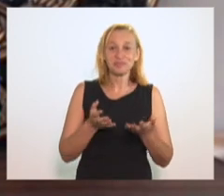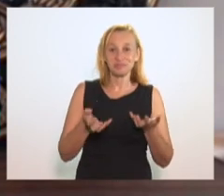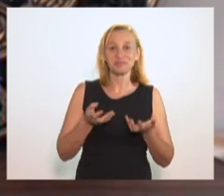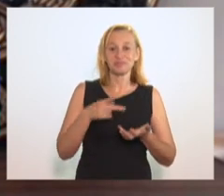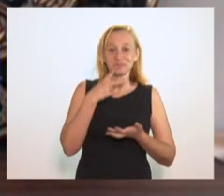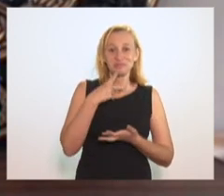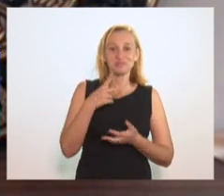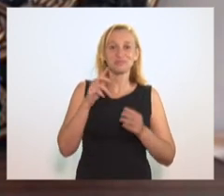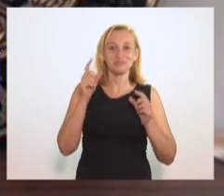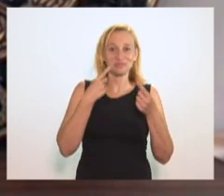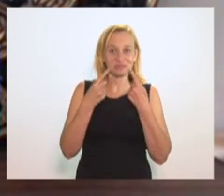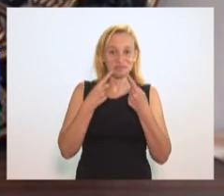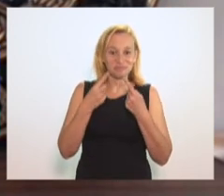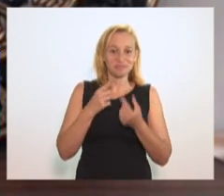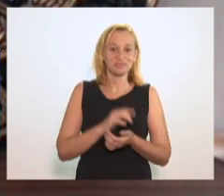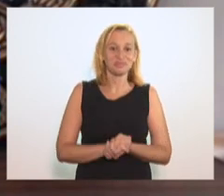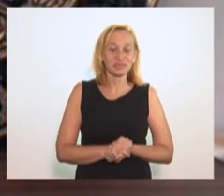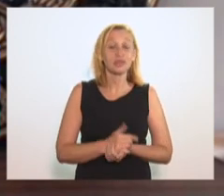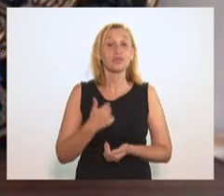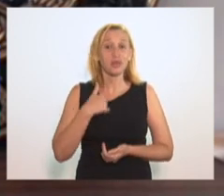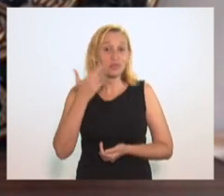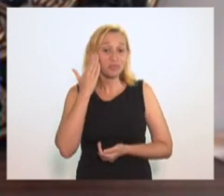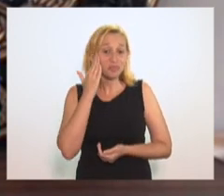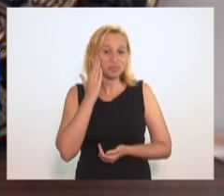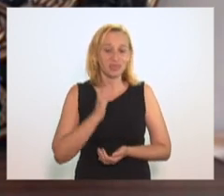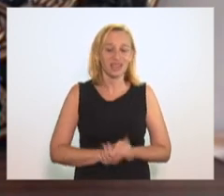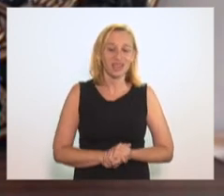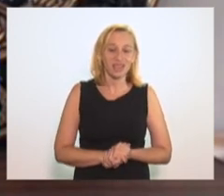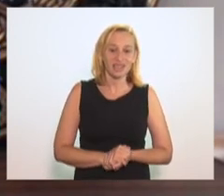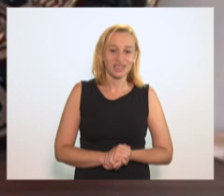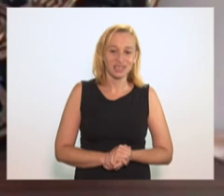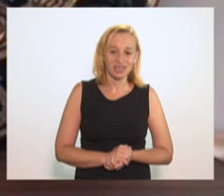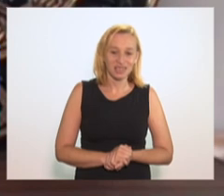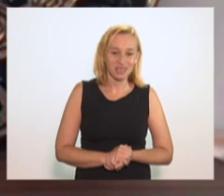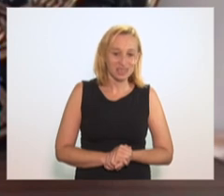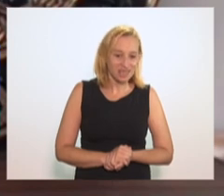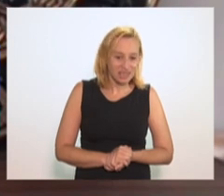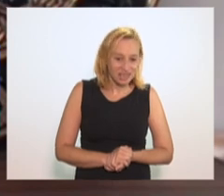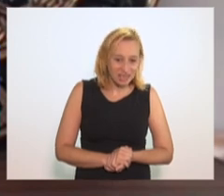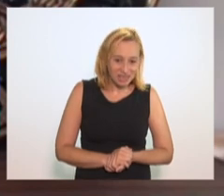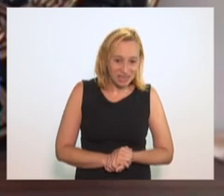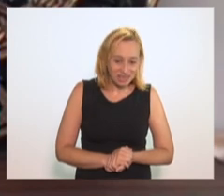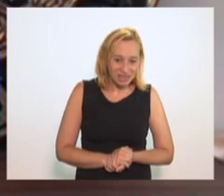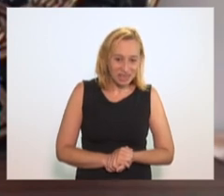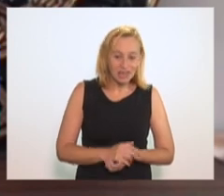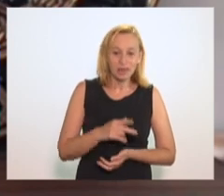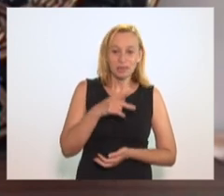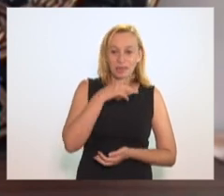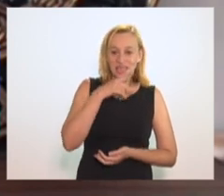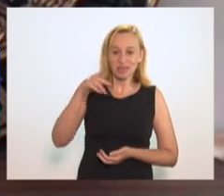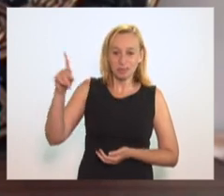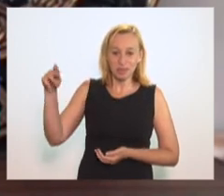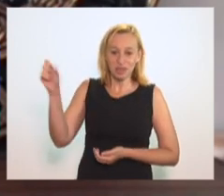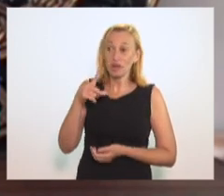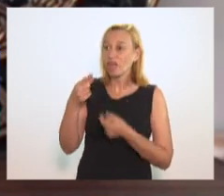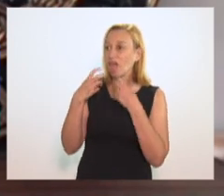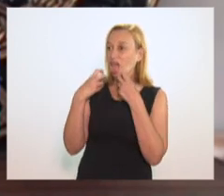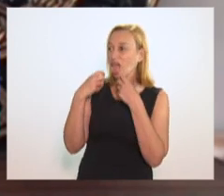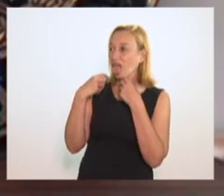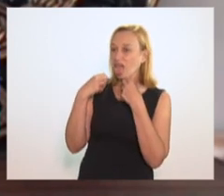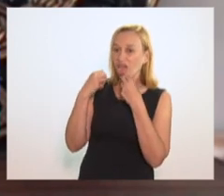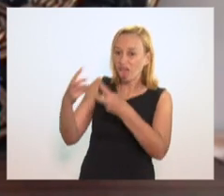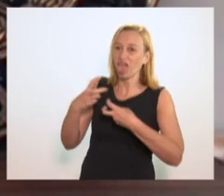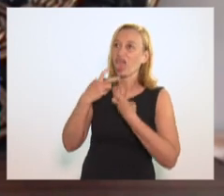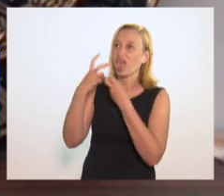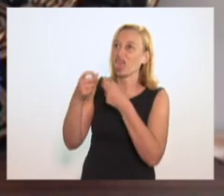discussão pelo que eu entendi o bancado do pessoal está reclamando no